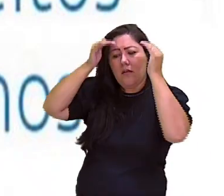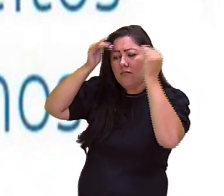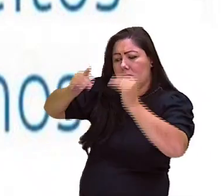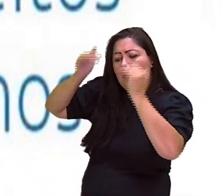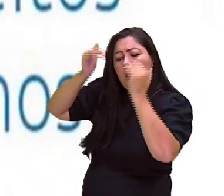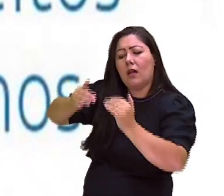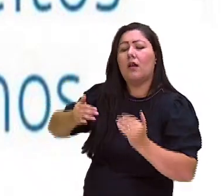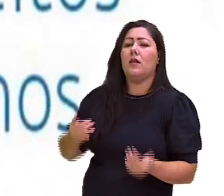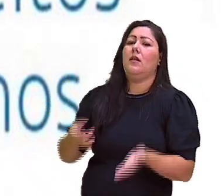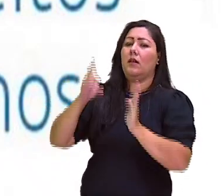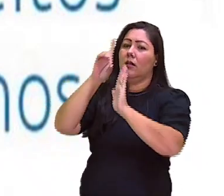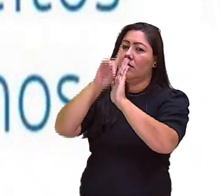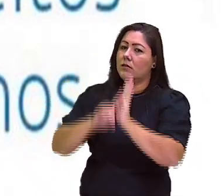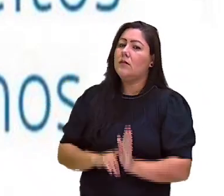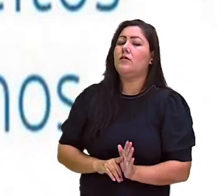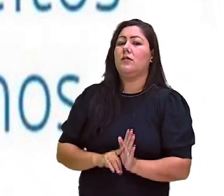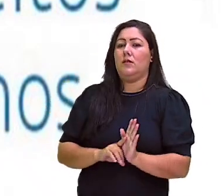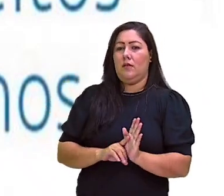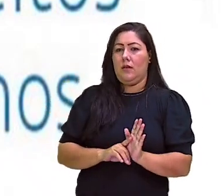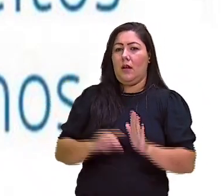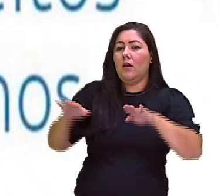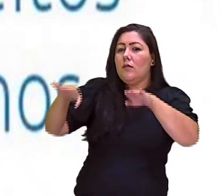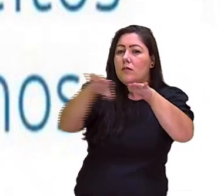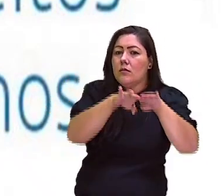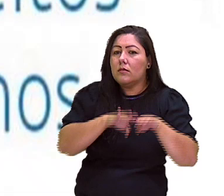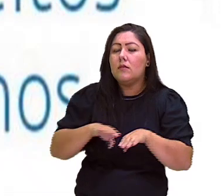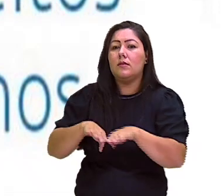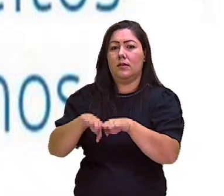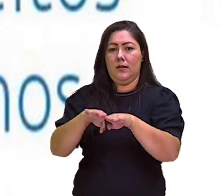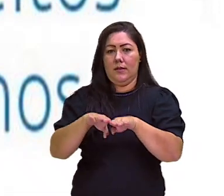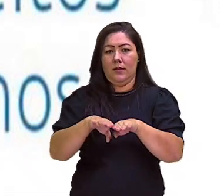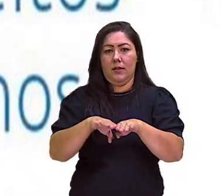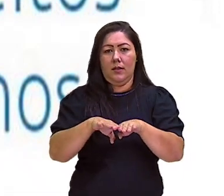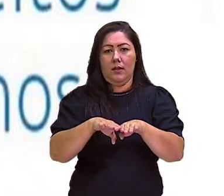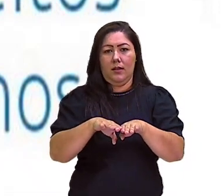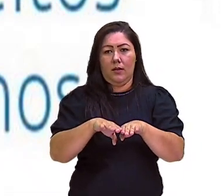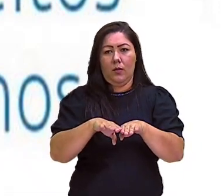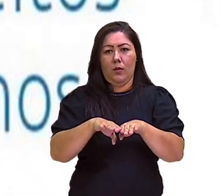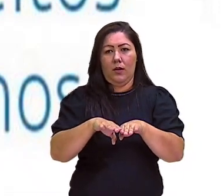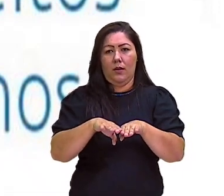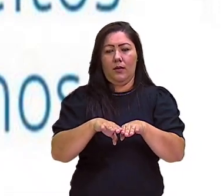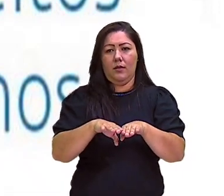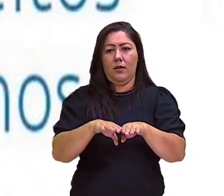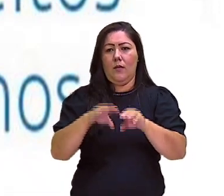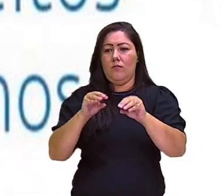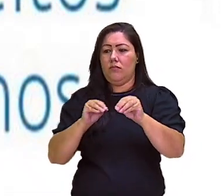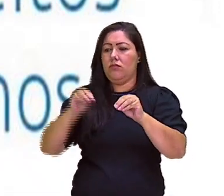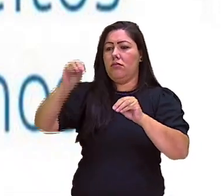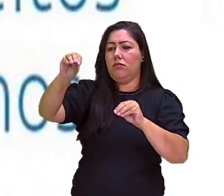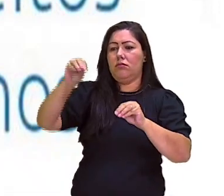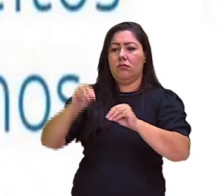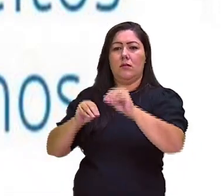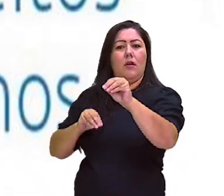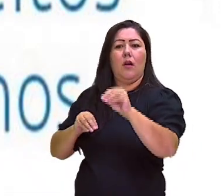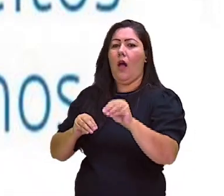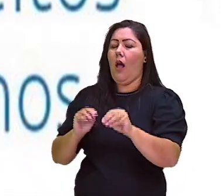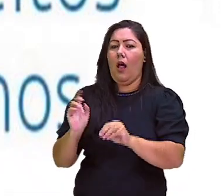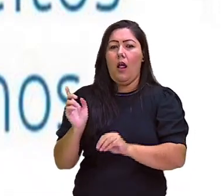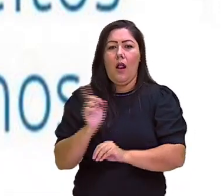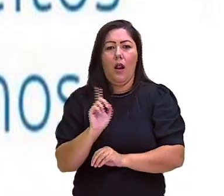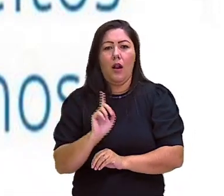de seus direitos iguais e inalienáveis é o fundamento da